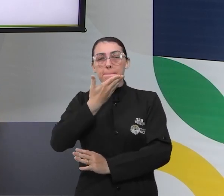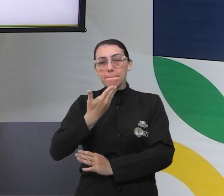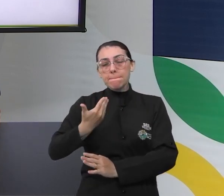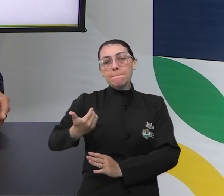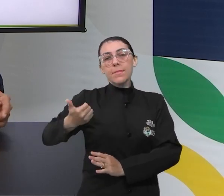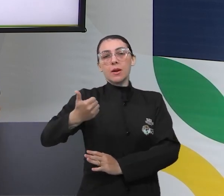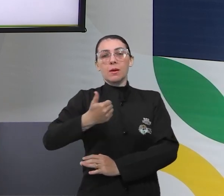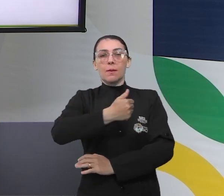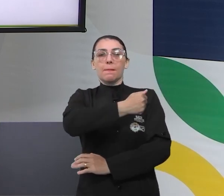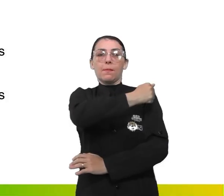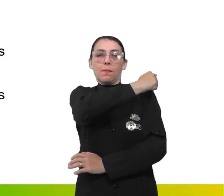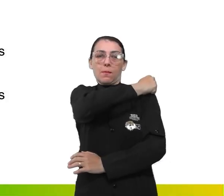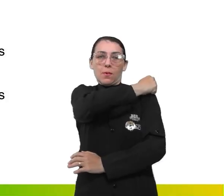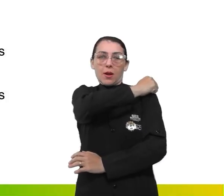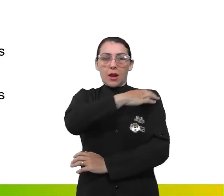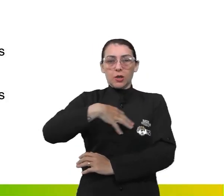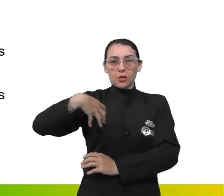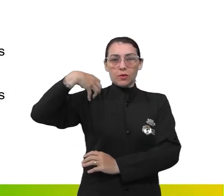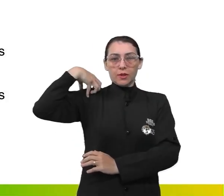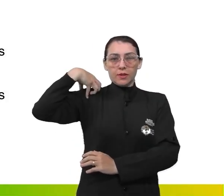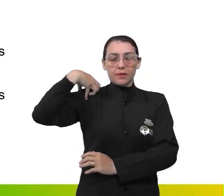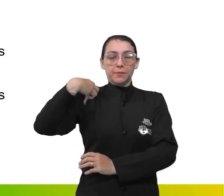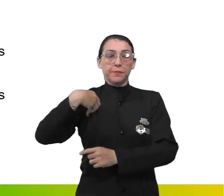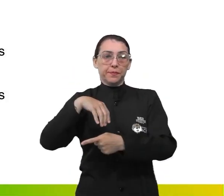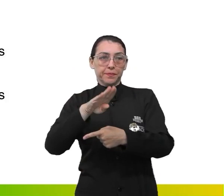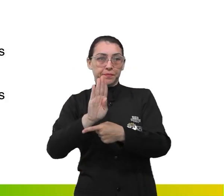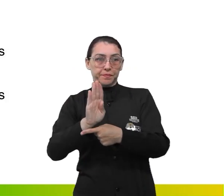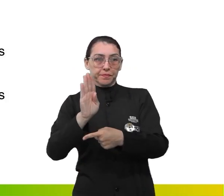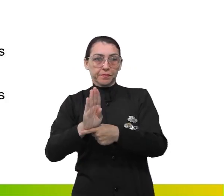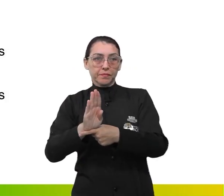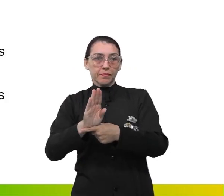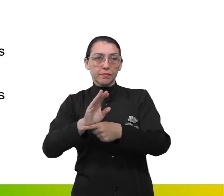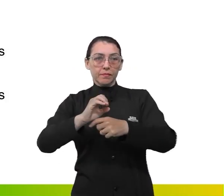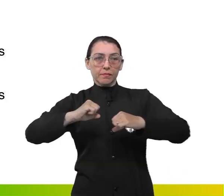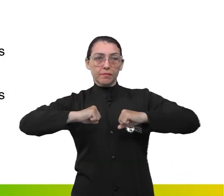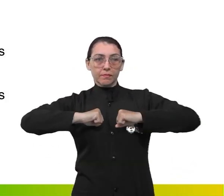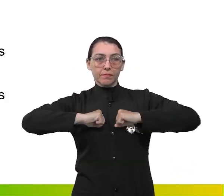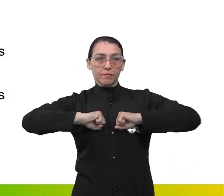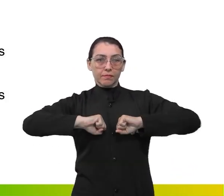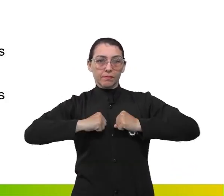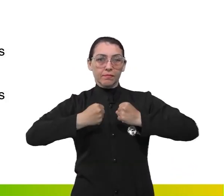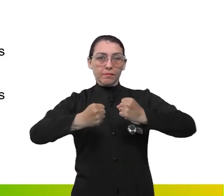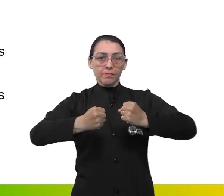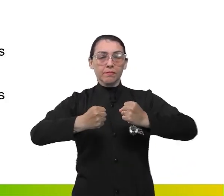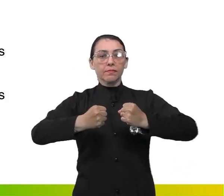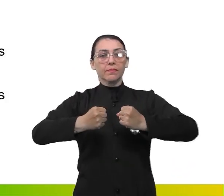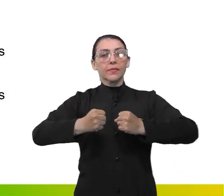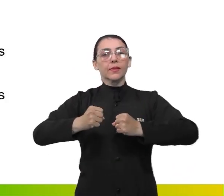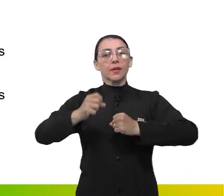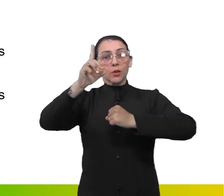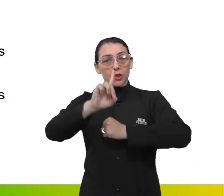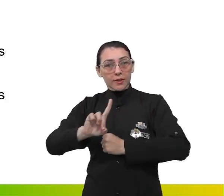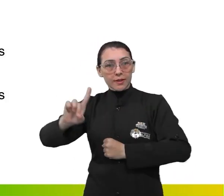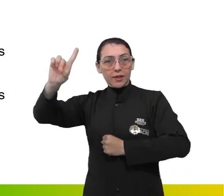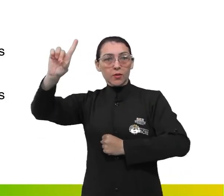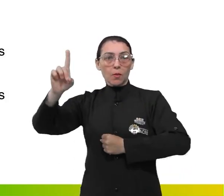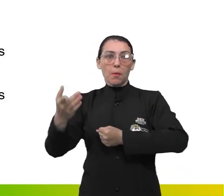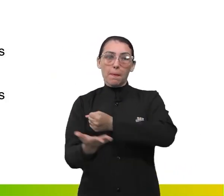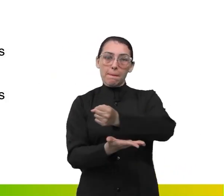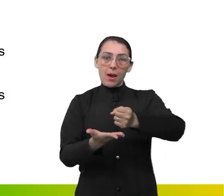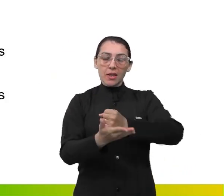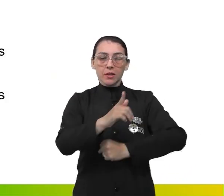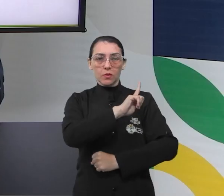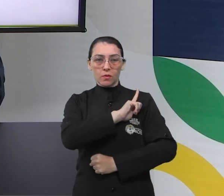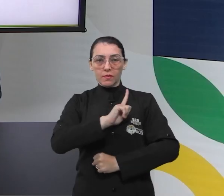assim, por Aristóteles. Letra B. A defesa da autoridade divina como fundamento do